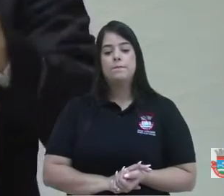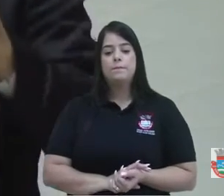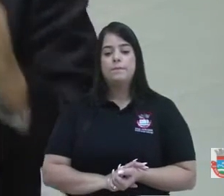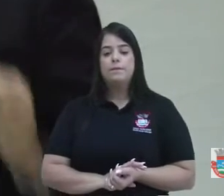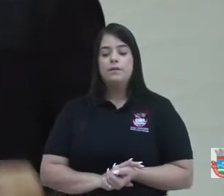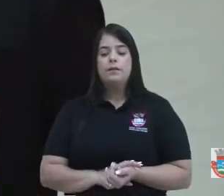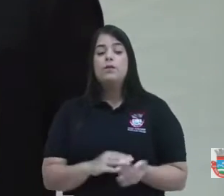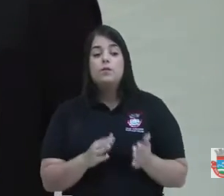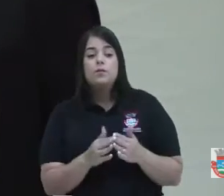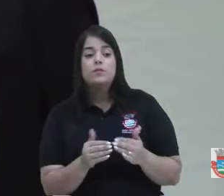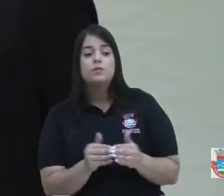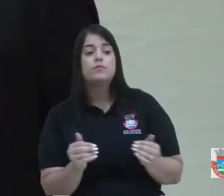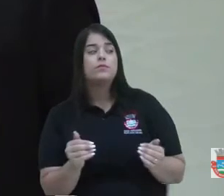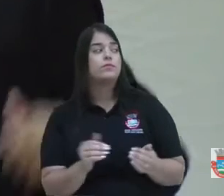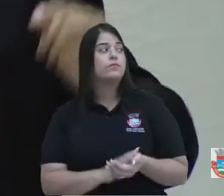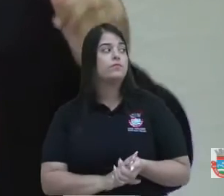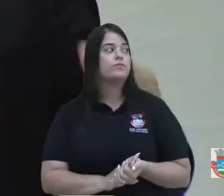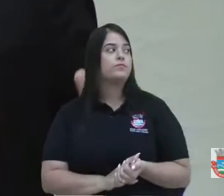peço